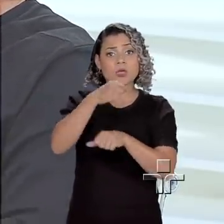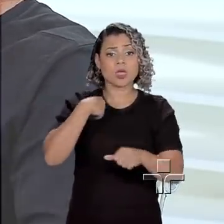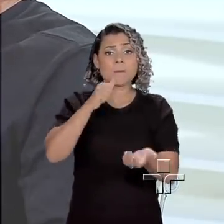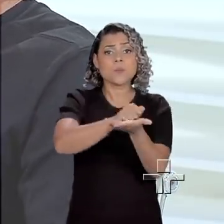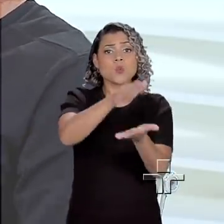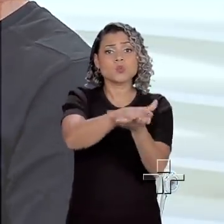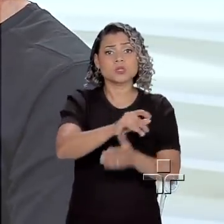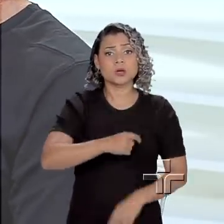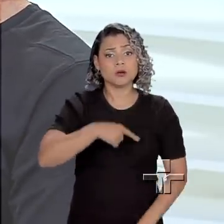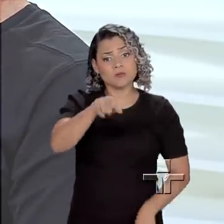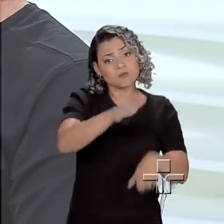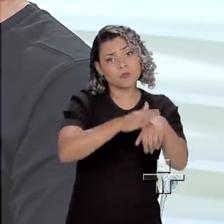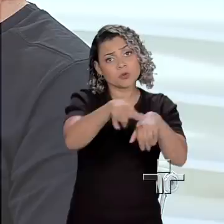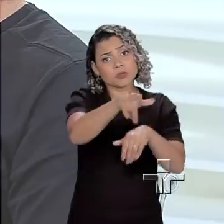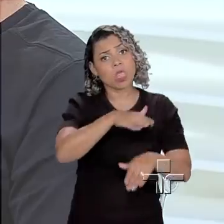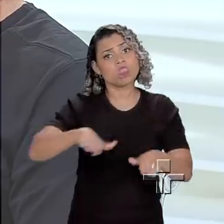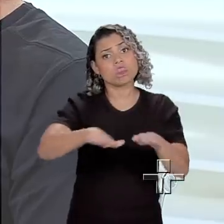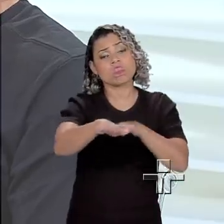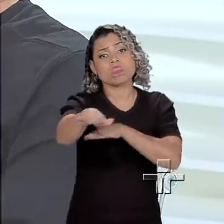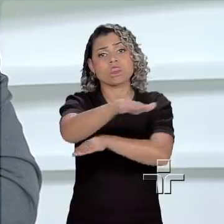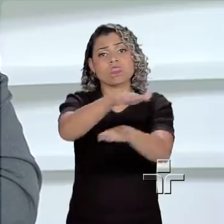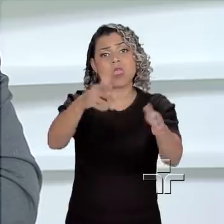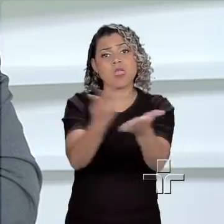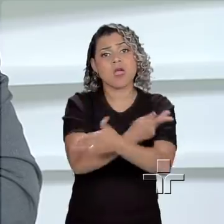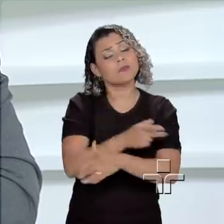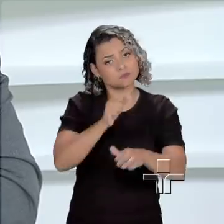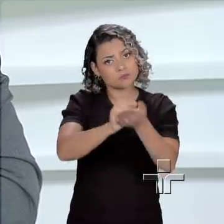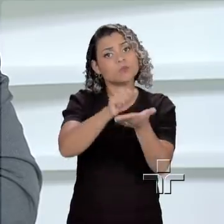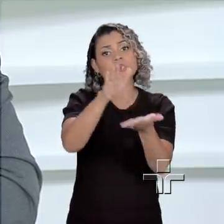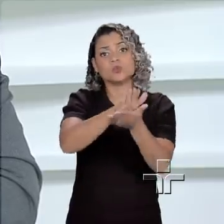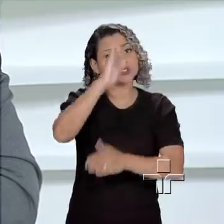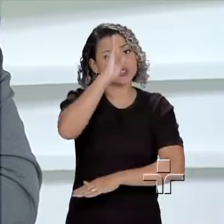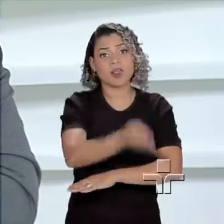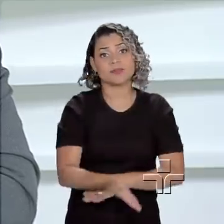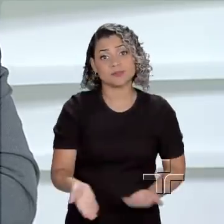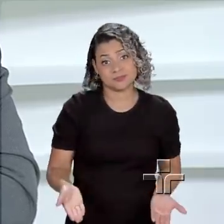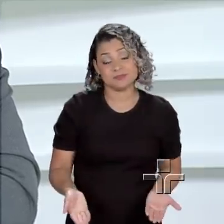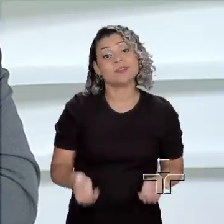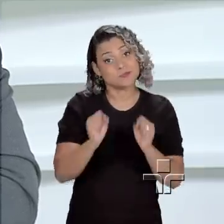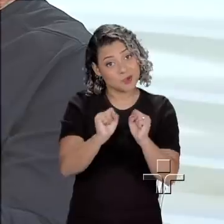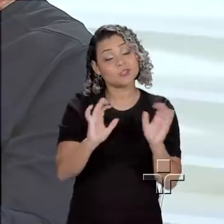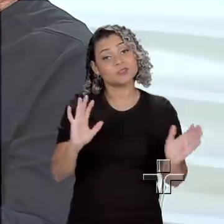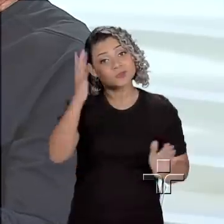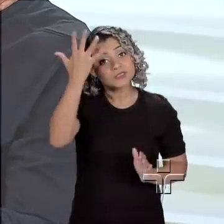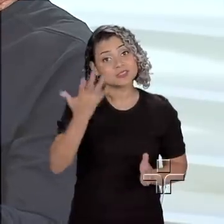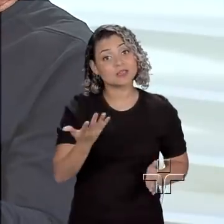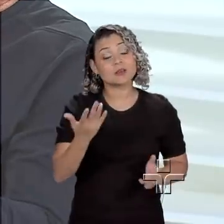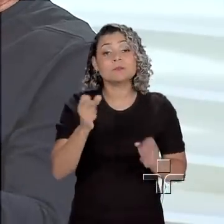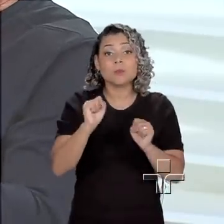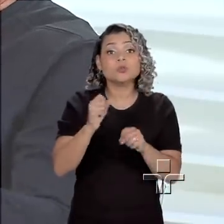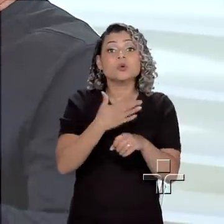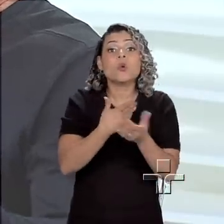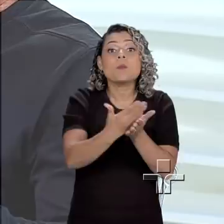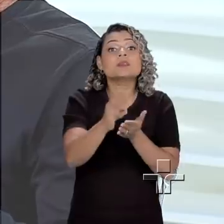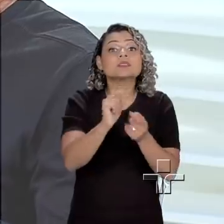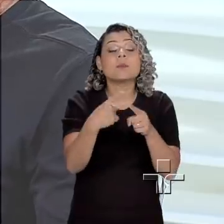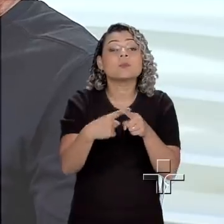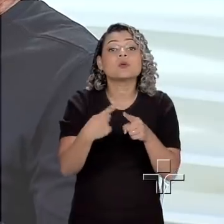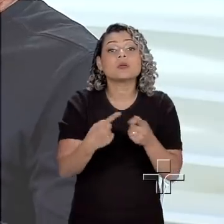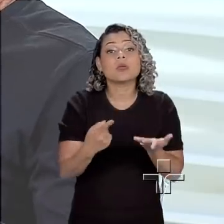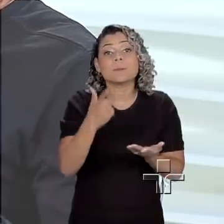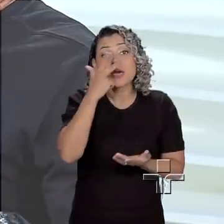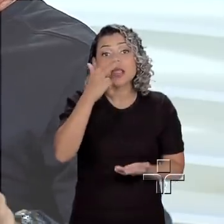que as pessoas não chegassem em determinados lugares. E os carros com chip também. Mas claro, mas isso pode começar por uma razão totalmente do